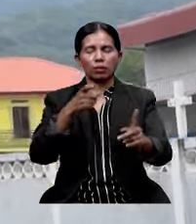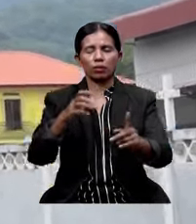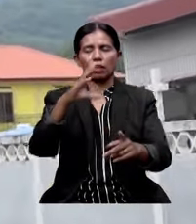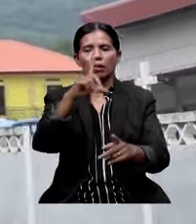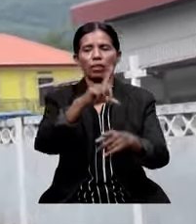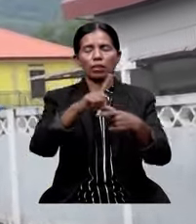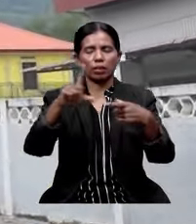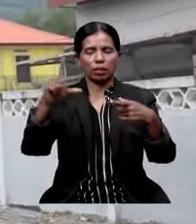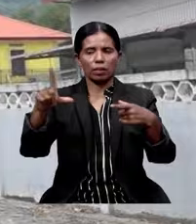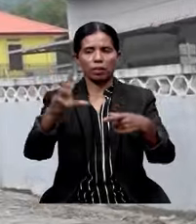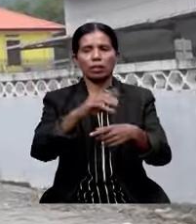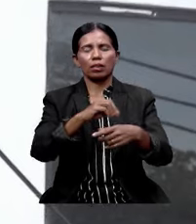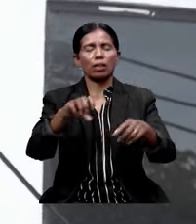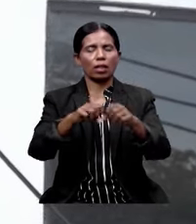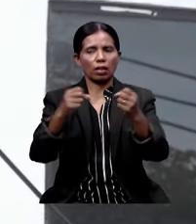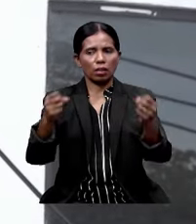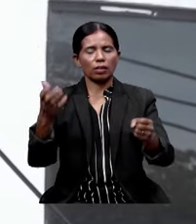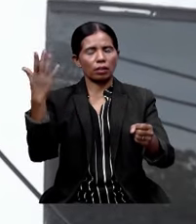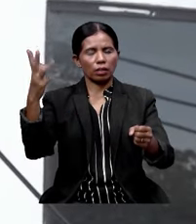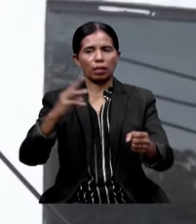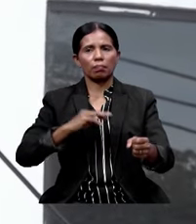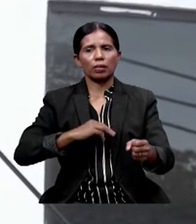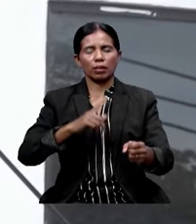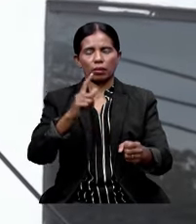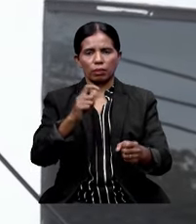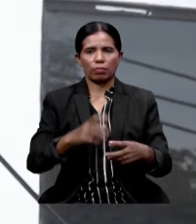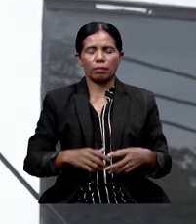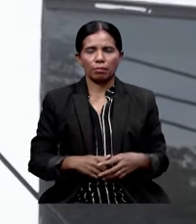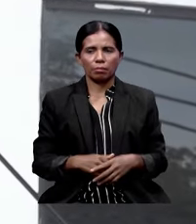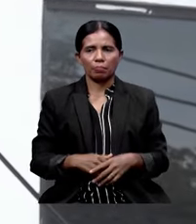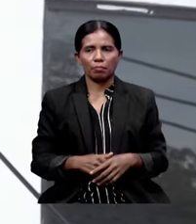media tensão fase ida kotu, ia área Mataduro. Equipa cobertura, Ziemen.